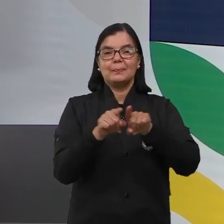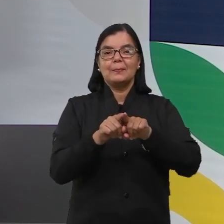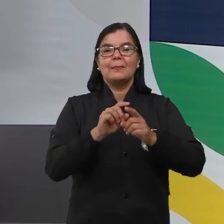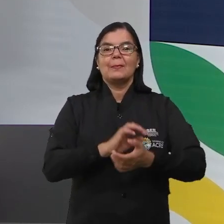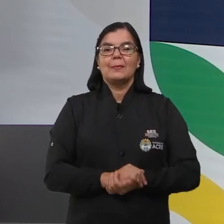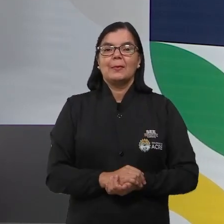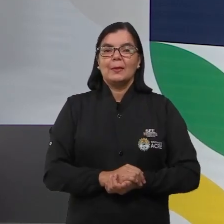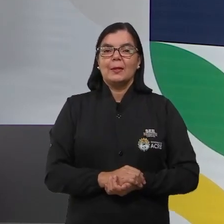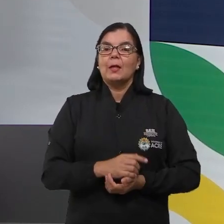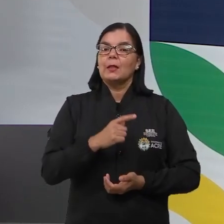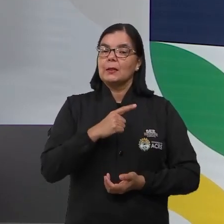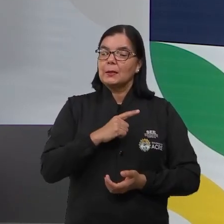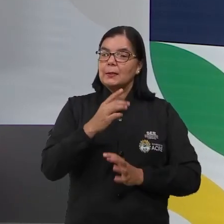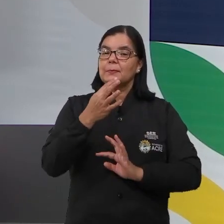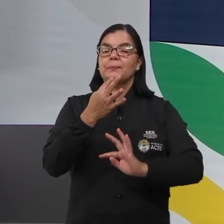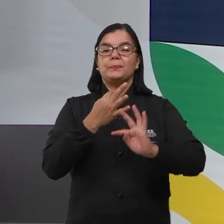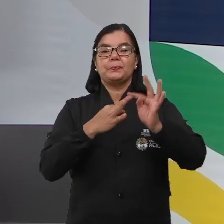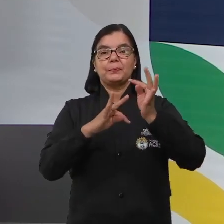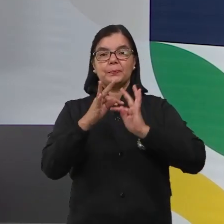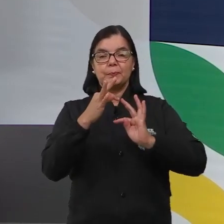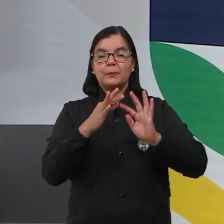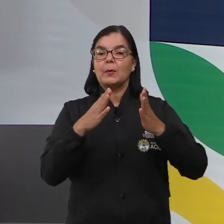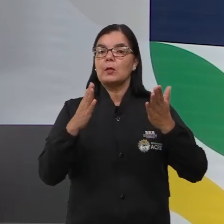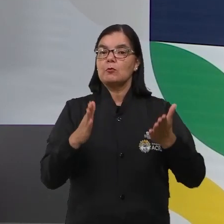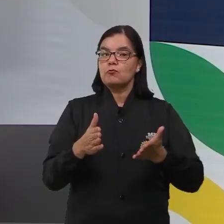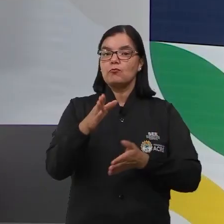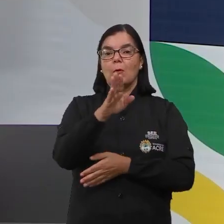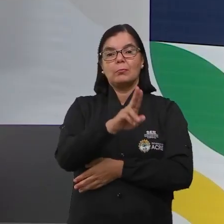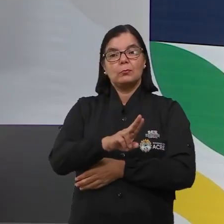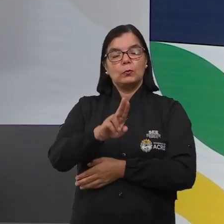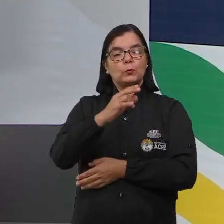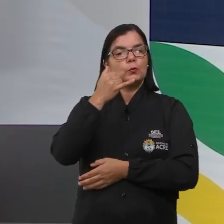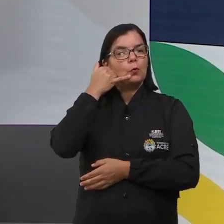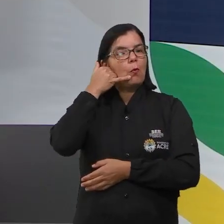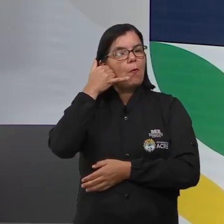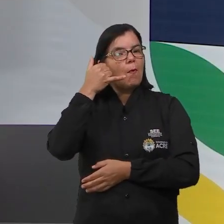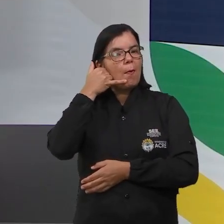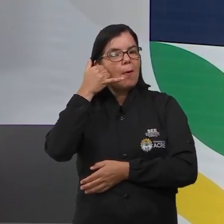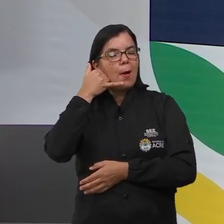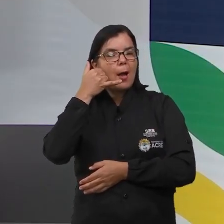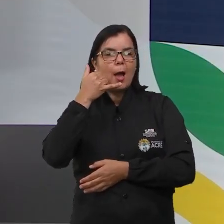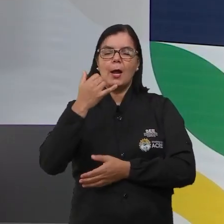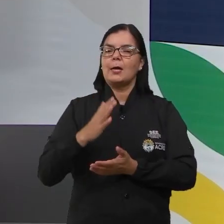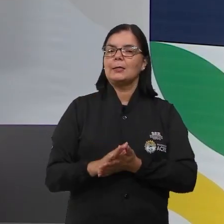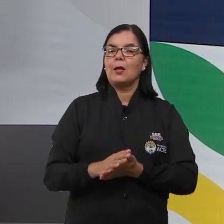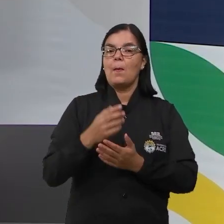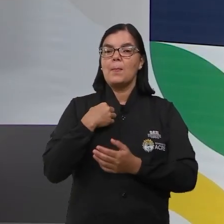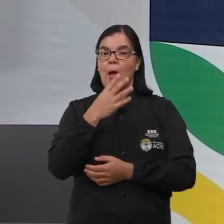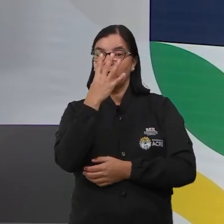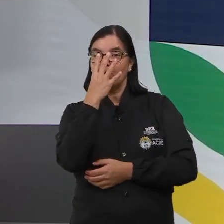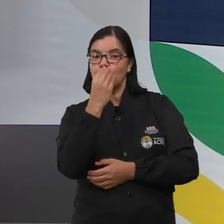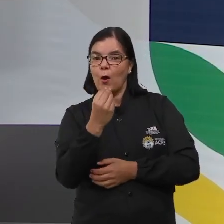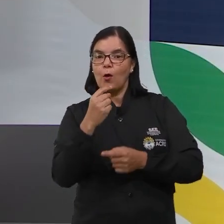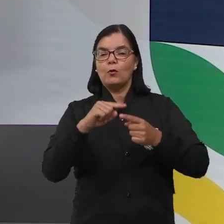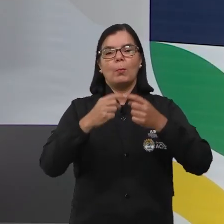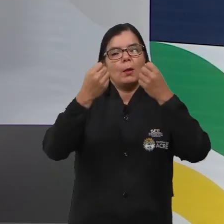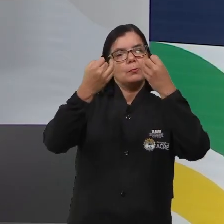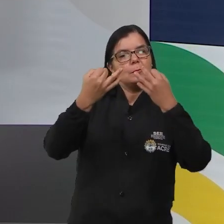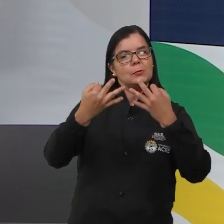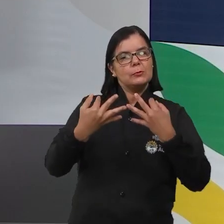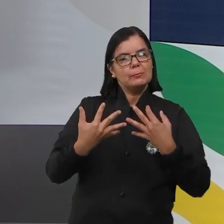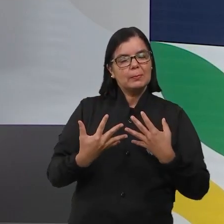assim, tecnologicamente. Então, eles já usam o telefone para registrar o seu dia a dia, para contar a sua história, para